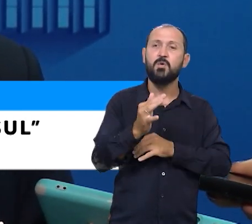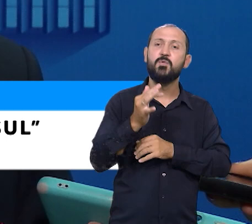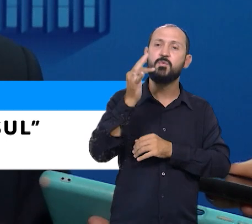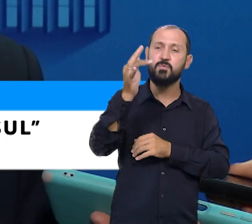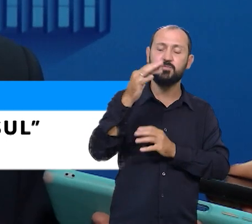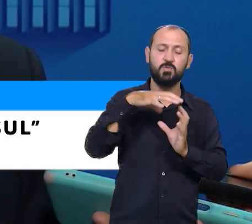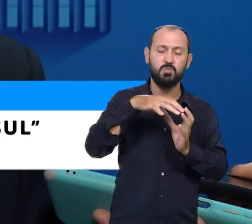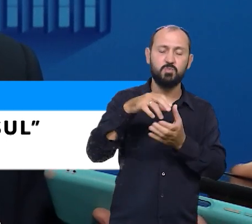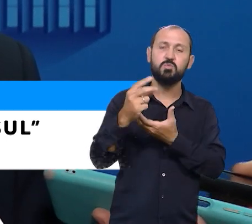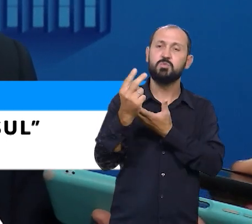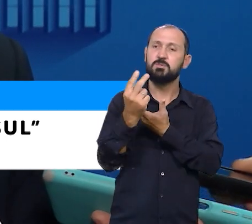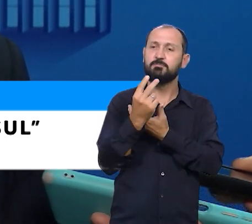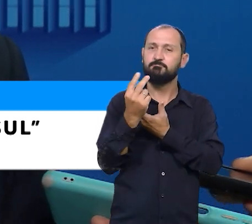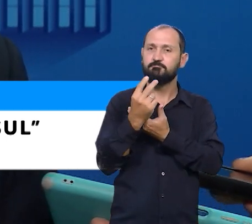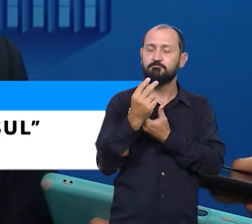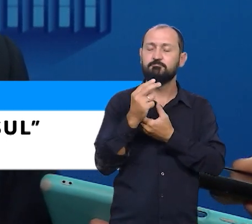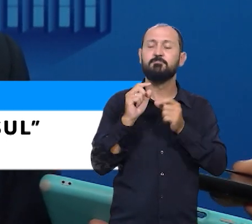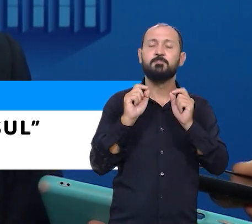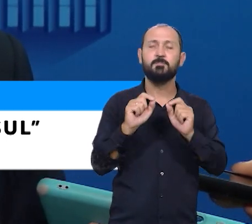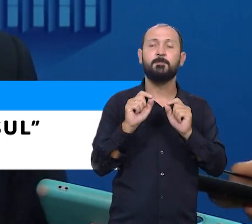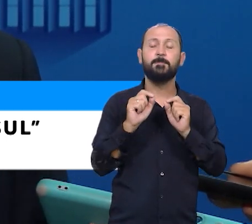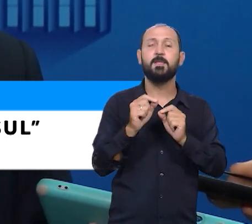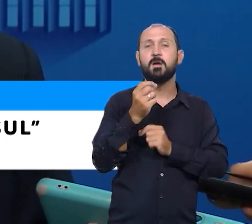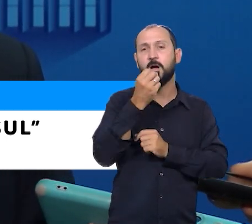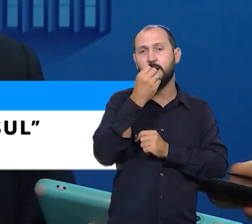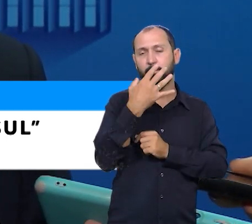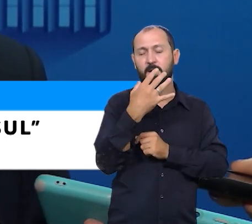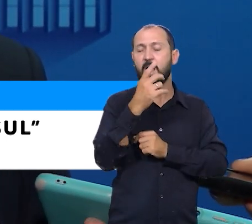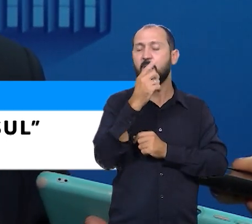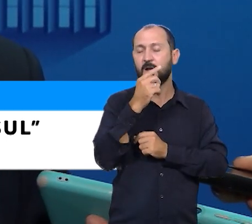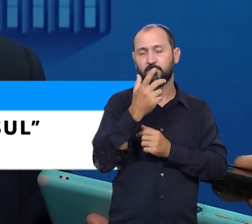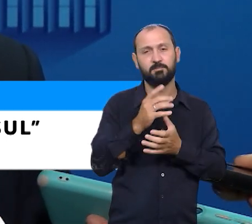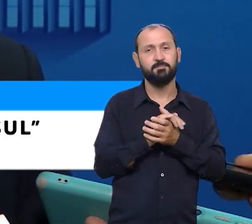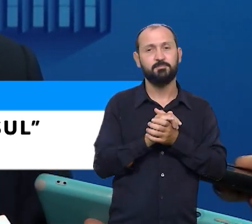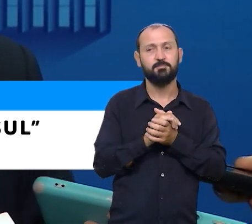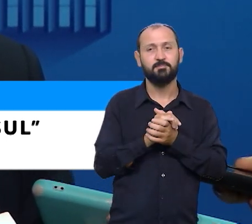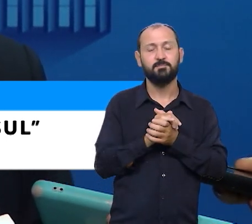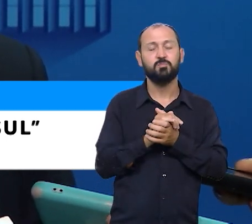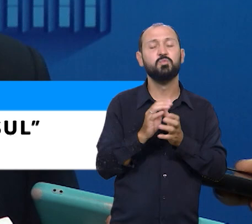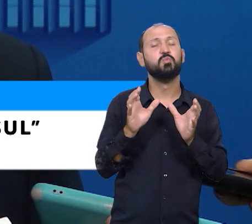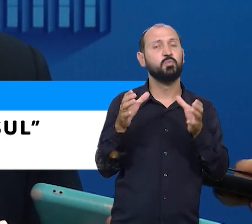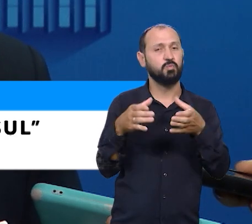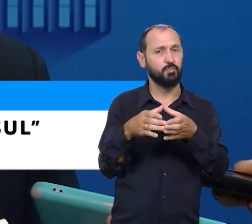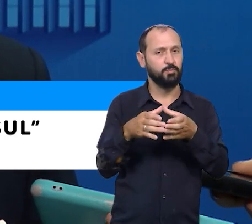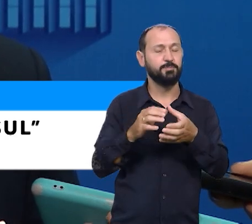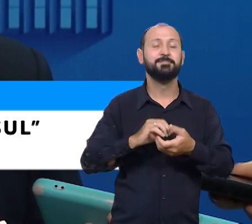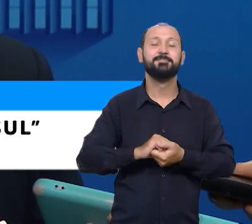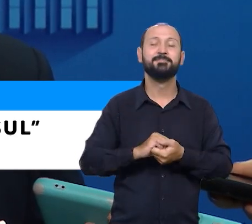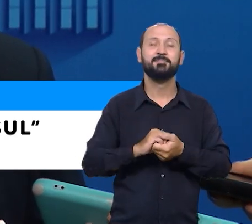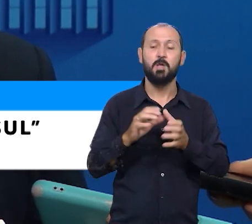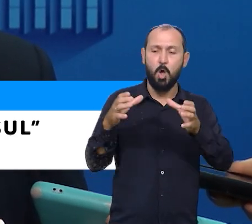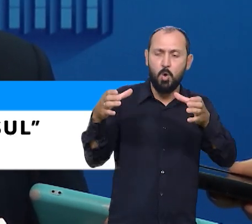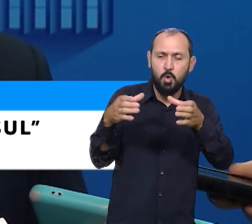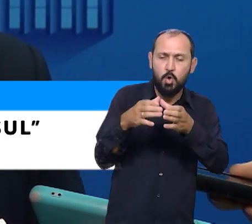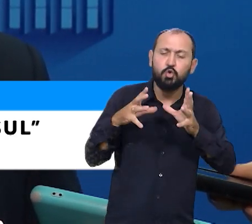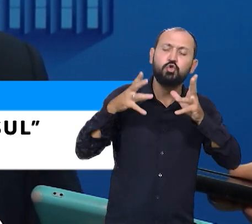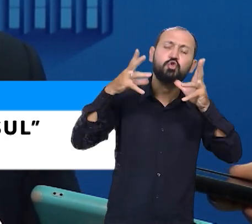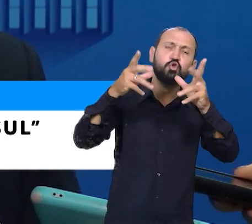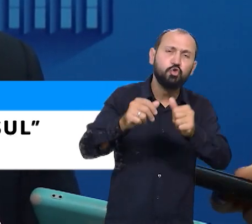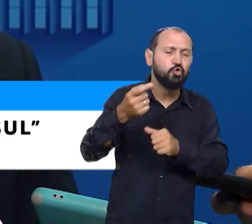construir esse futuro sustentável, que é um bem, a água é um bem coletivo,